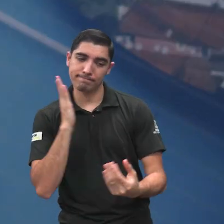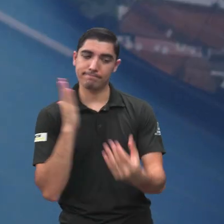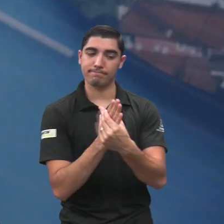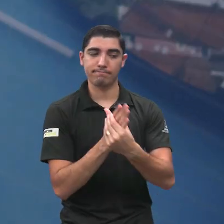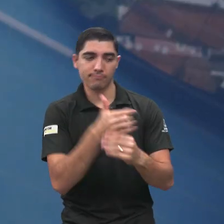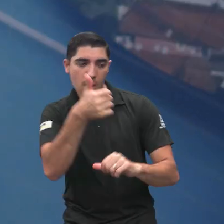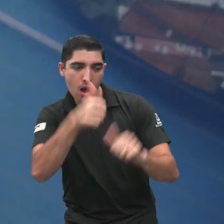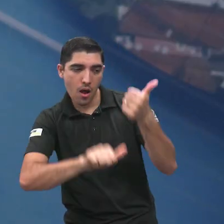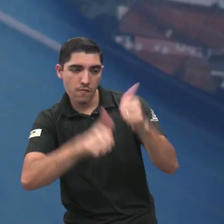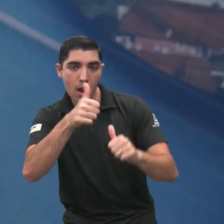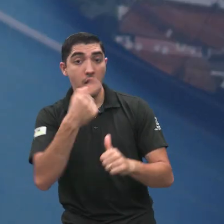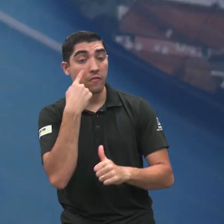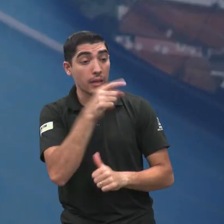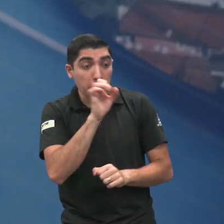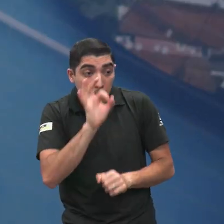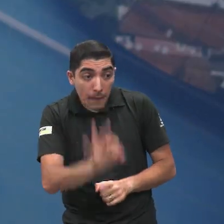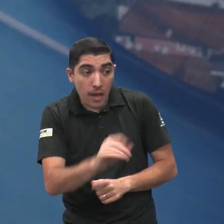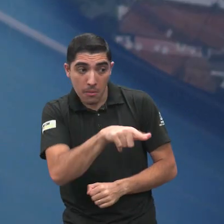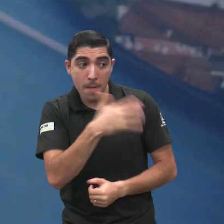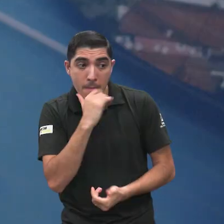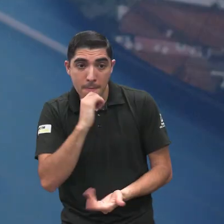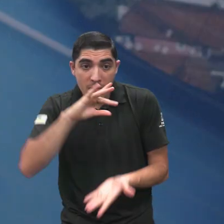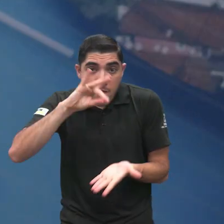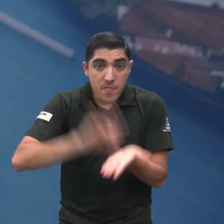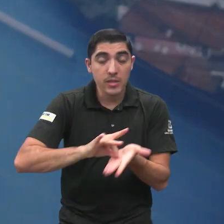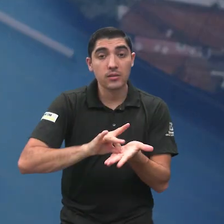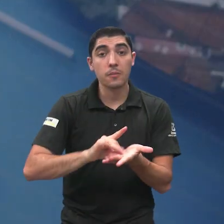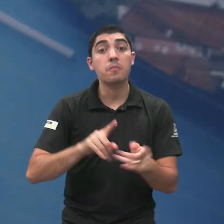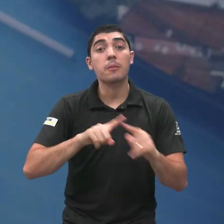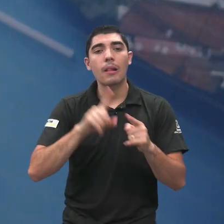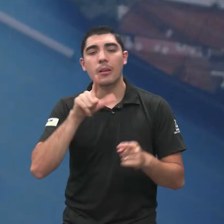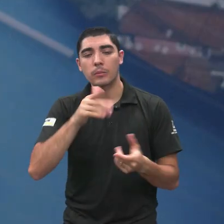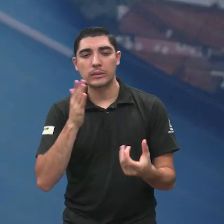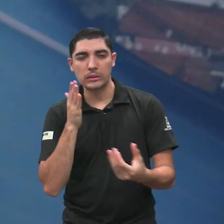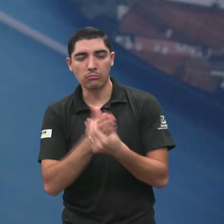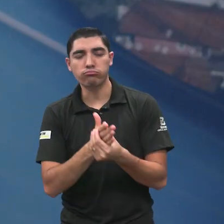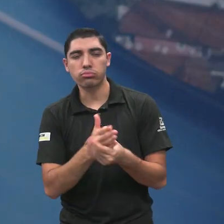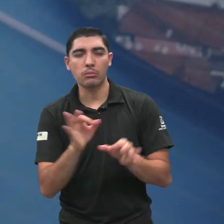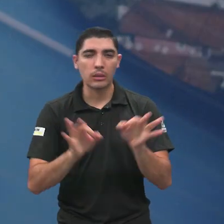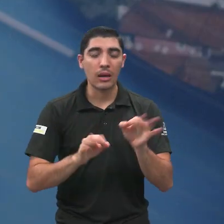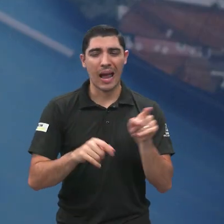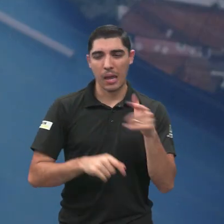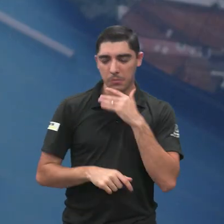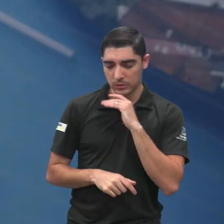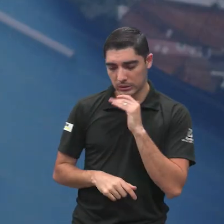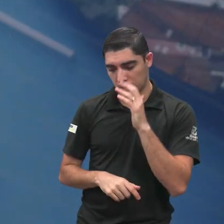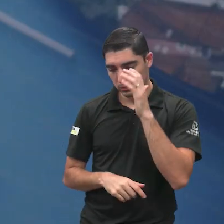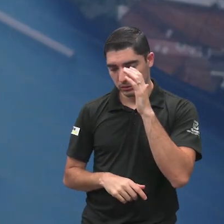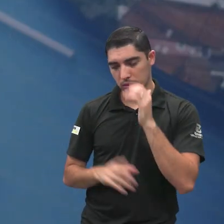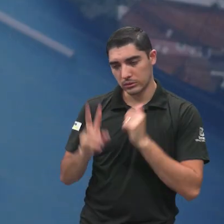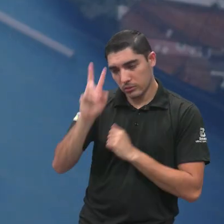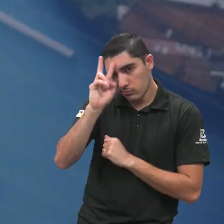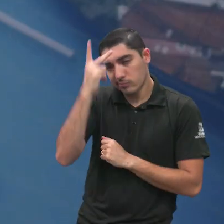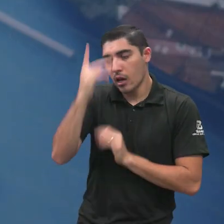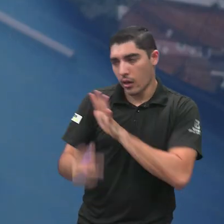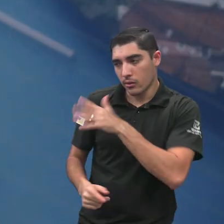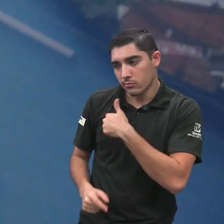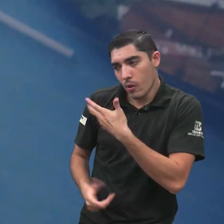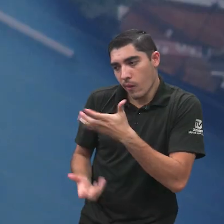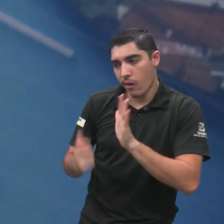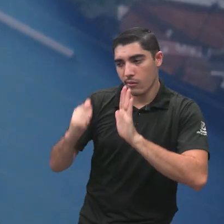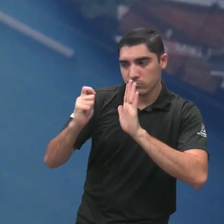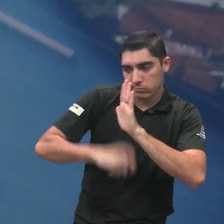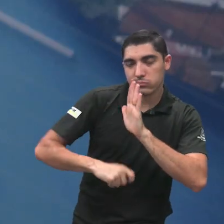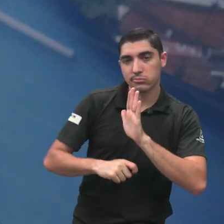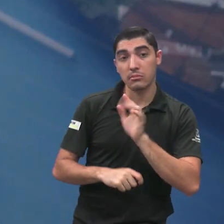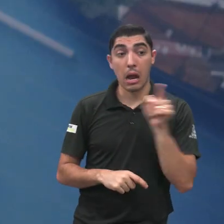investigação de paternidade, só que no decorrer daquele processo, tem pais que mudam e falam que quer assumir de forma, no